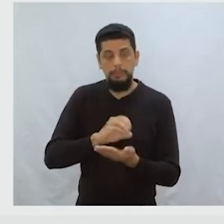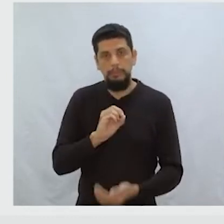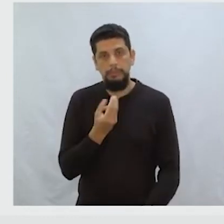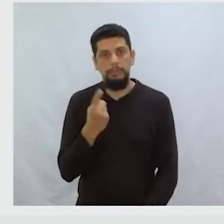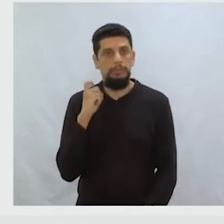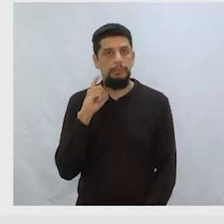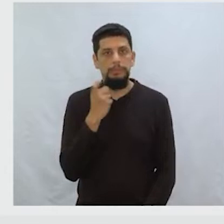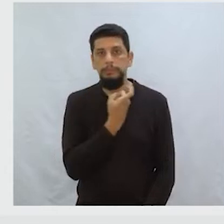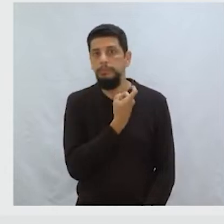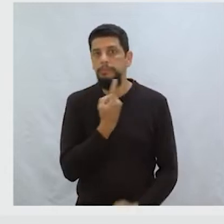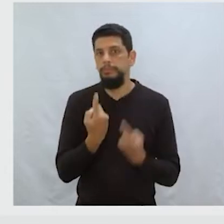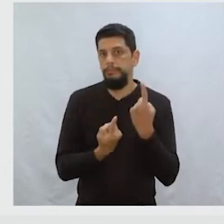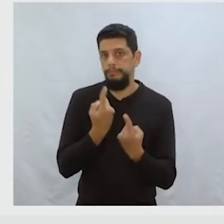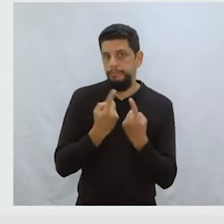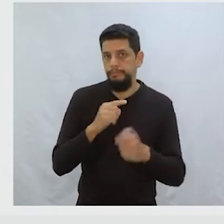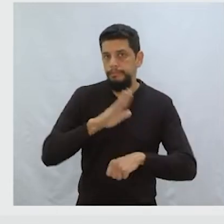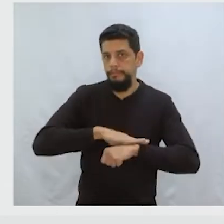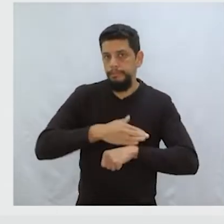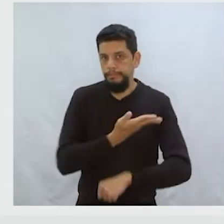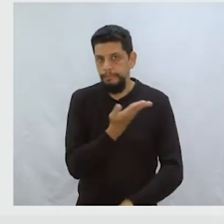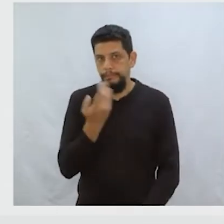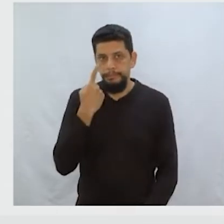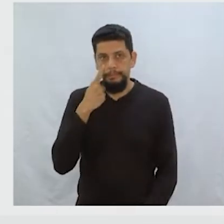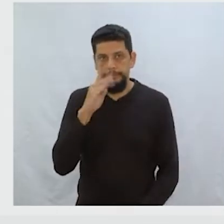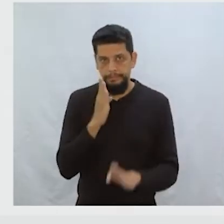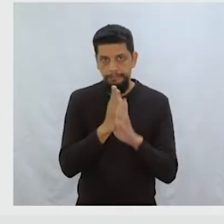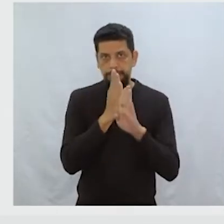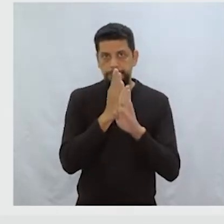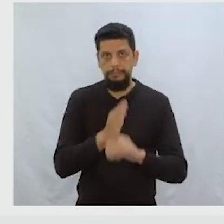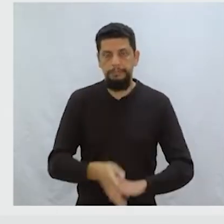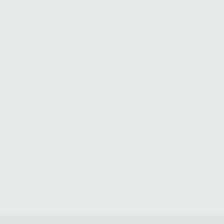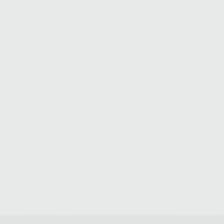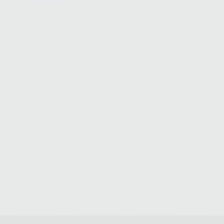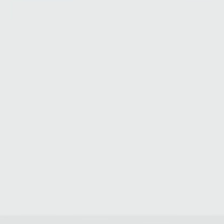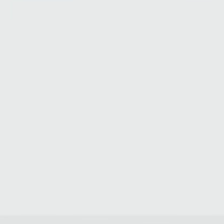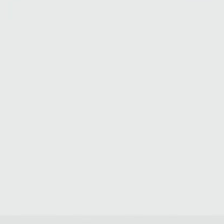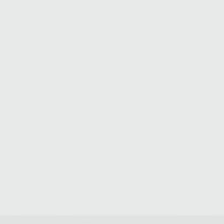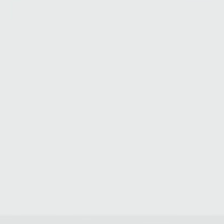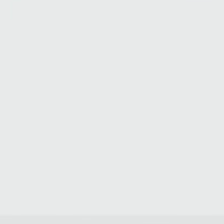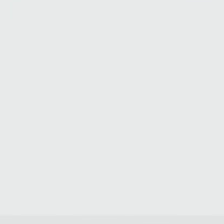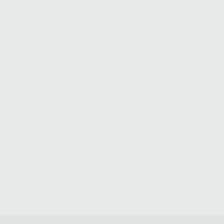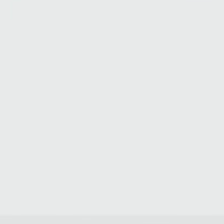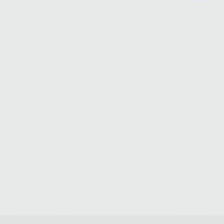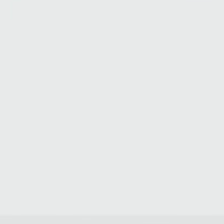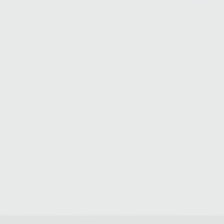barra ou perfume? Mais um tempinho para vocês descobrirem.